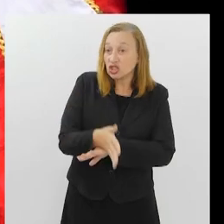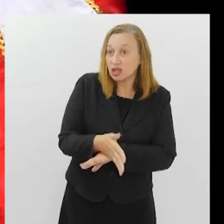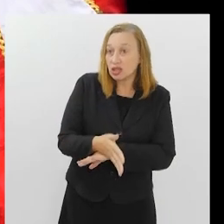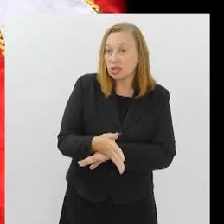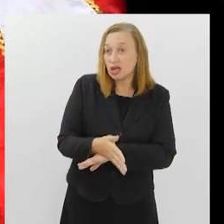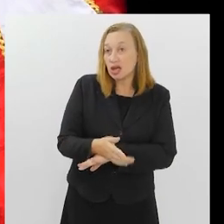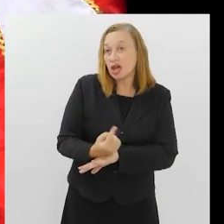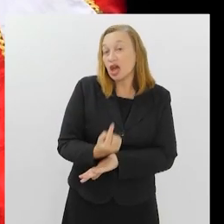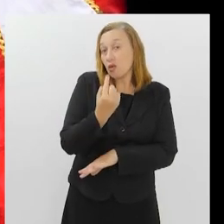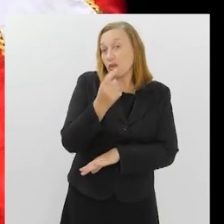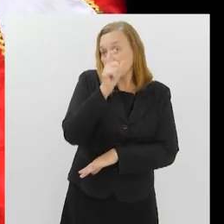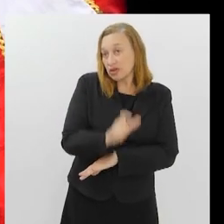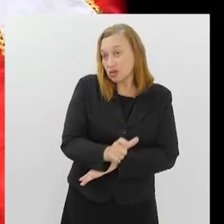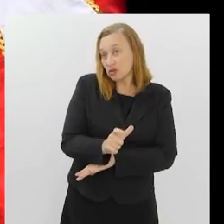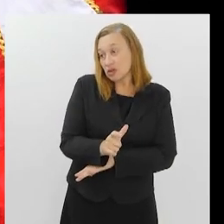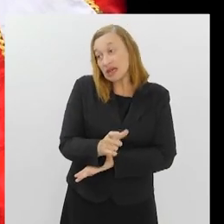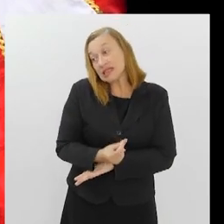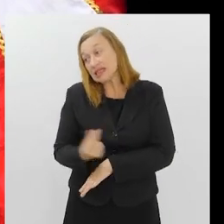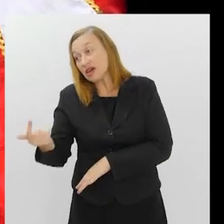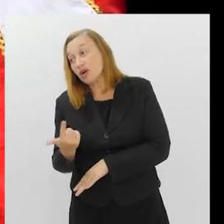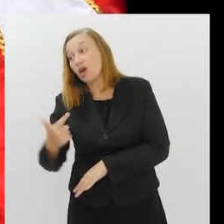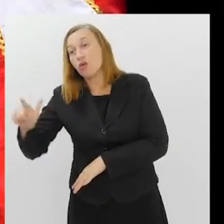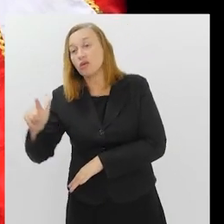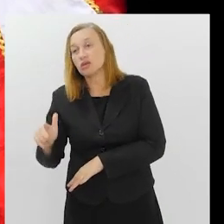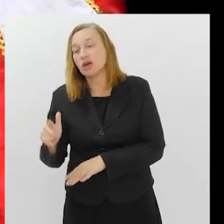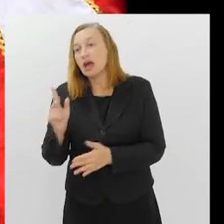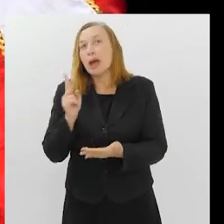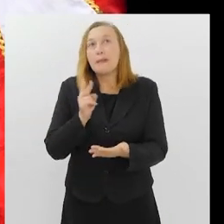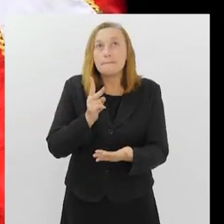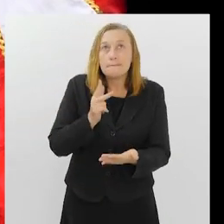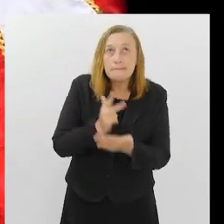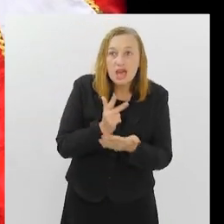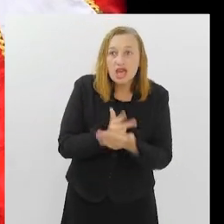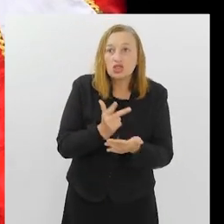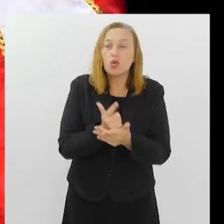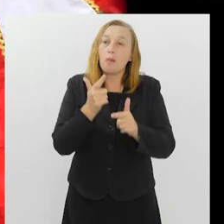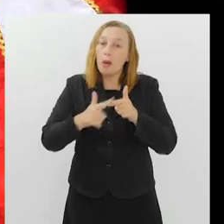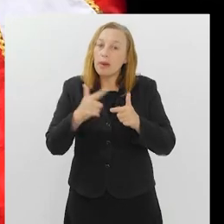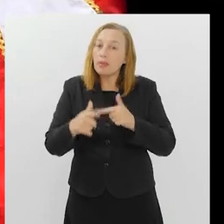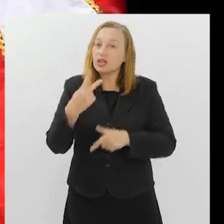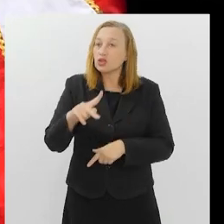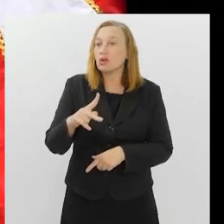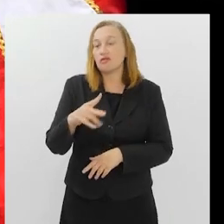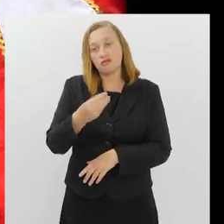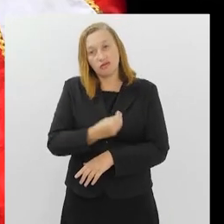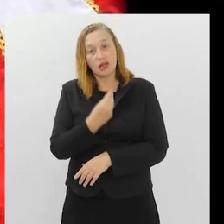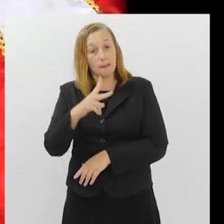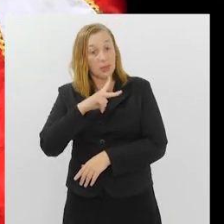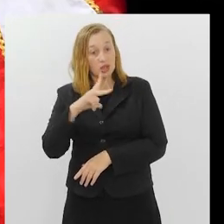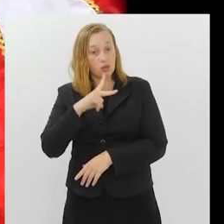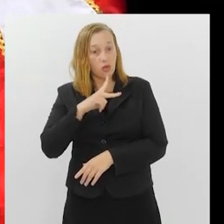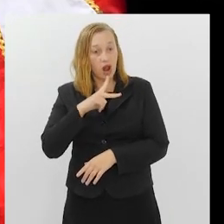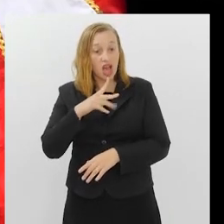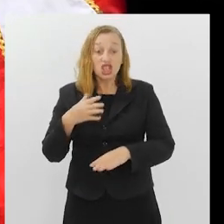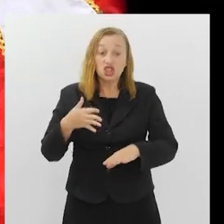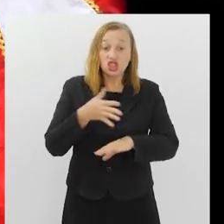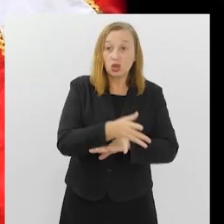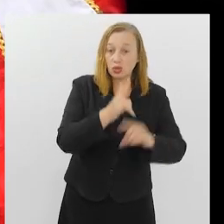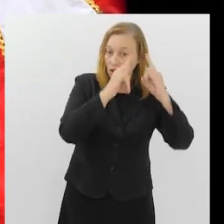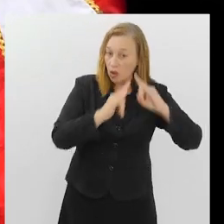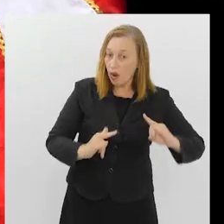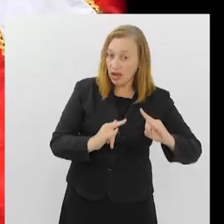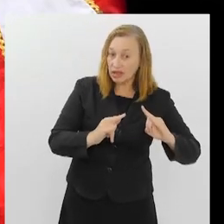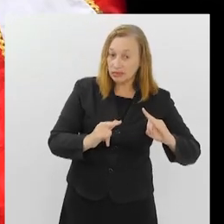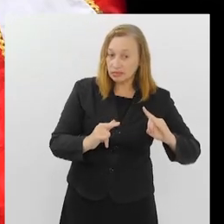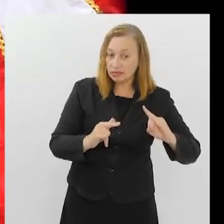na quadra, a gente é uma pessoa. Sair é outra, até mesmo os problemas. Se está acontecendo algum problema na sua vida pessoal, entrou na quadra, tem que ficar para